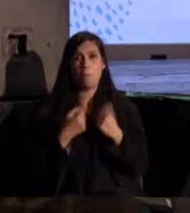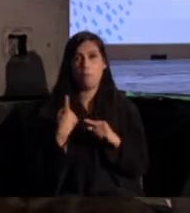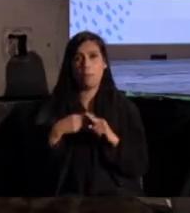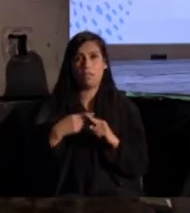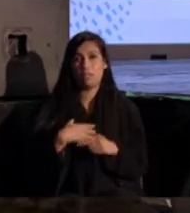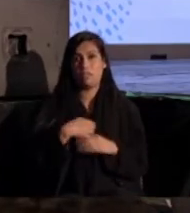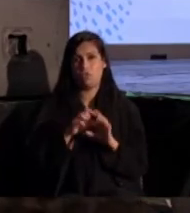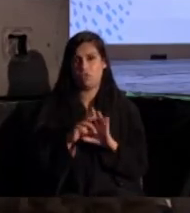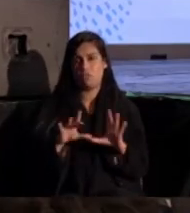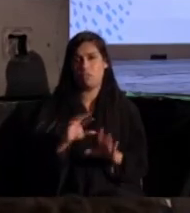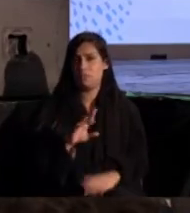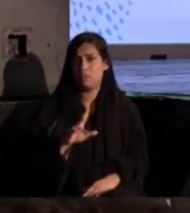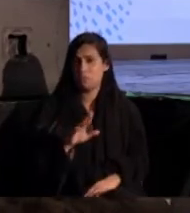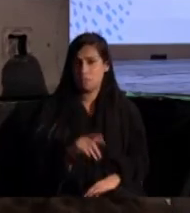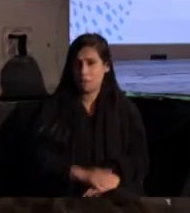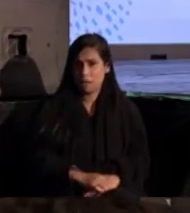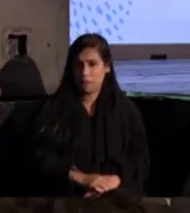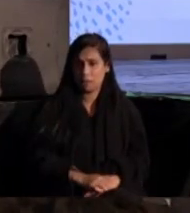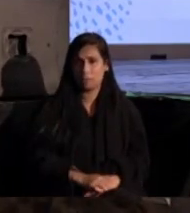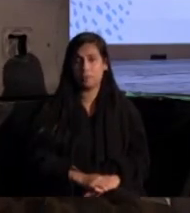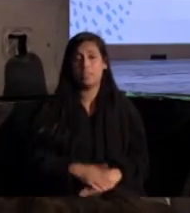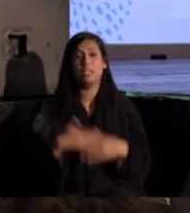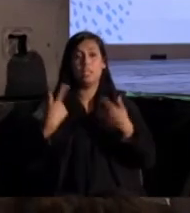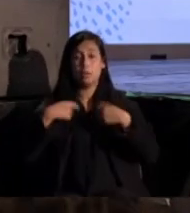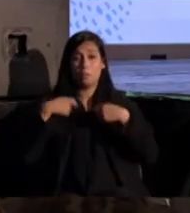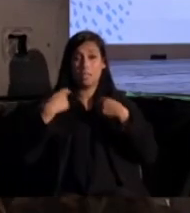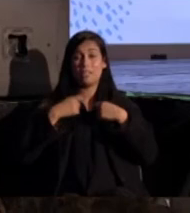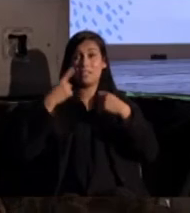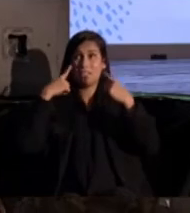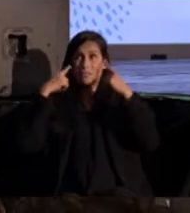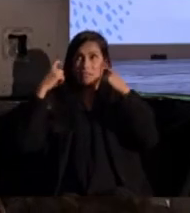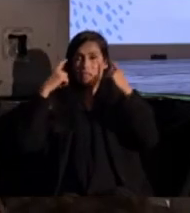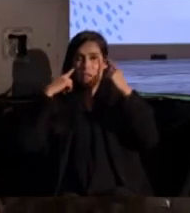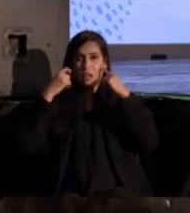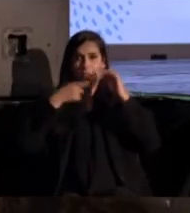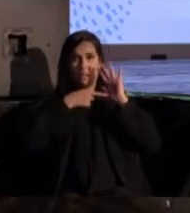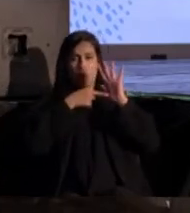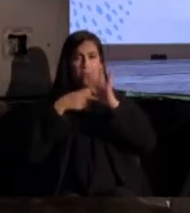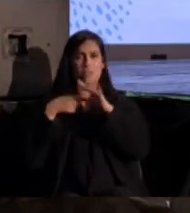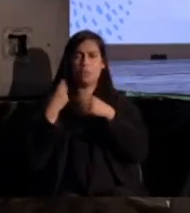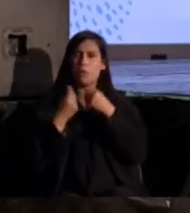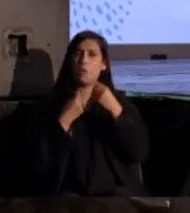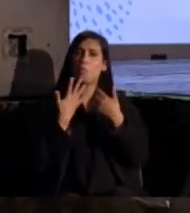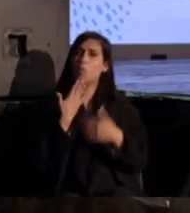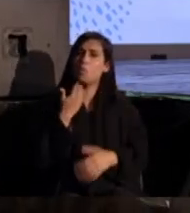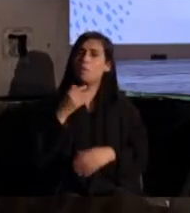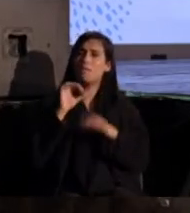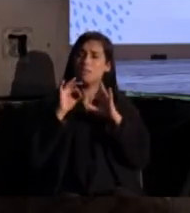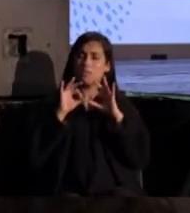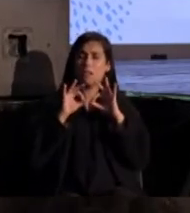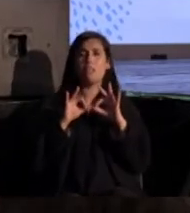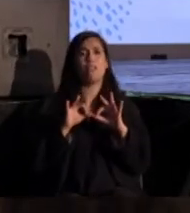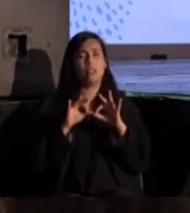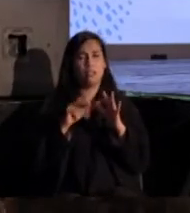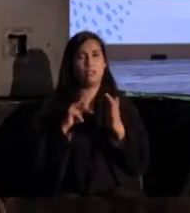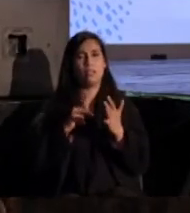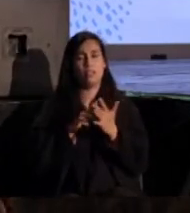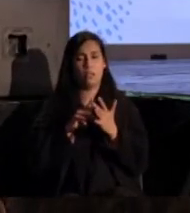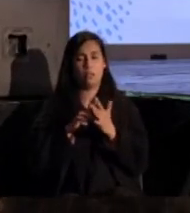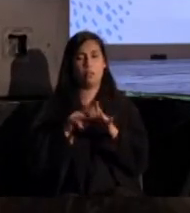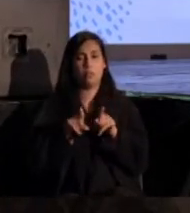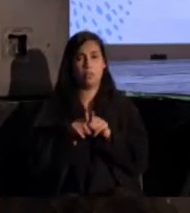nesse caso absolutamente, né? Você tem que recuperar a ideia do que é comida de verdade, mas aí você tem também que